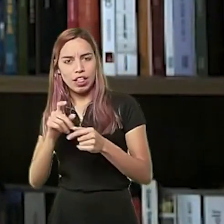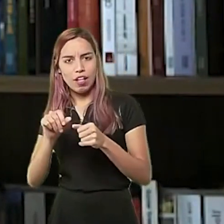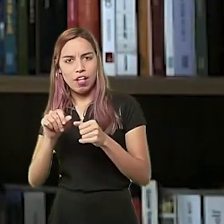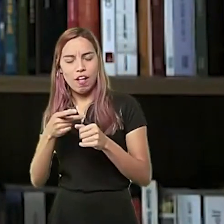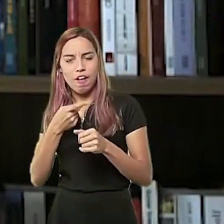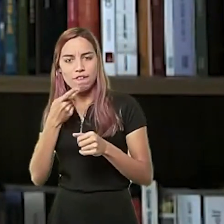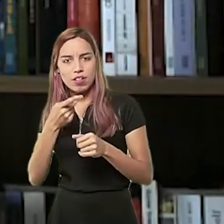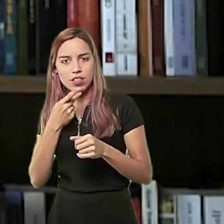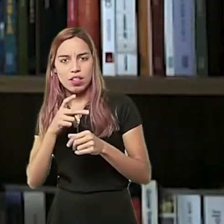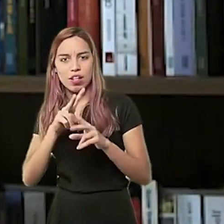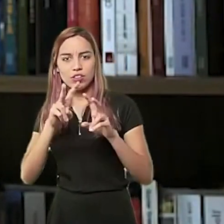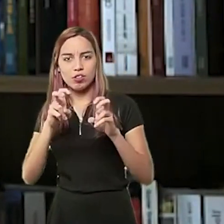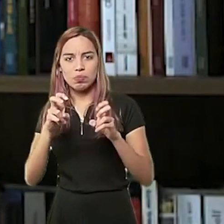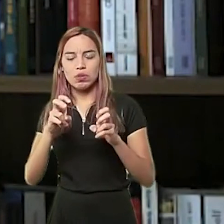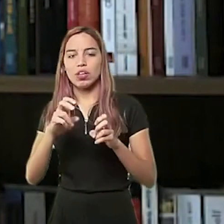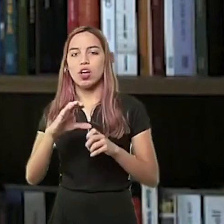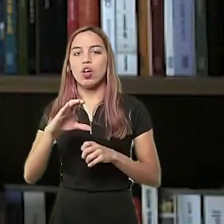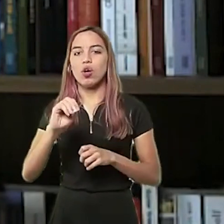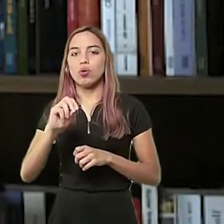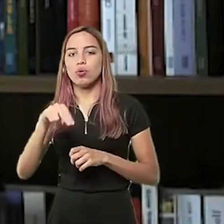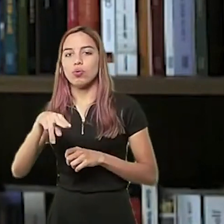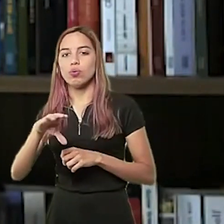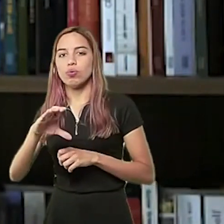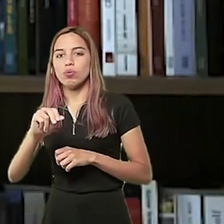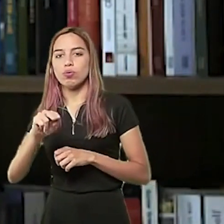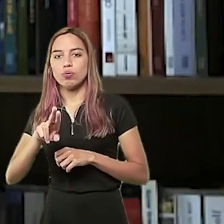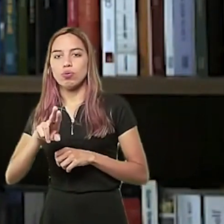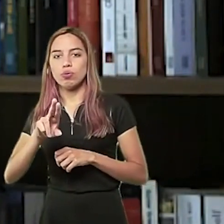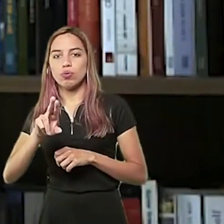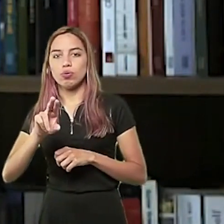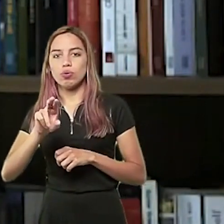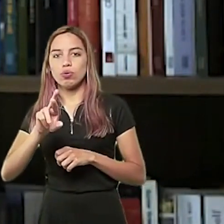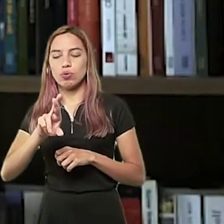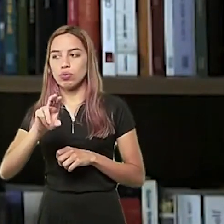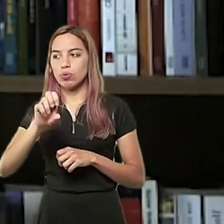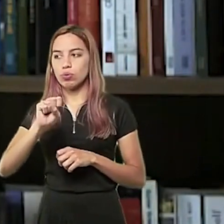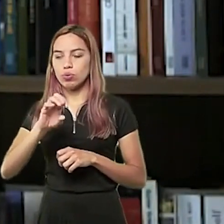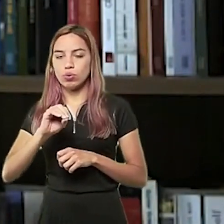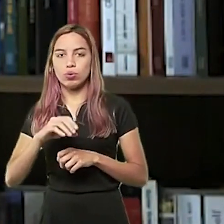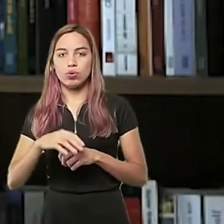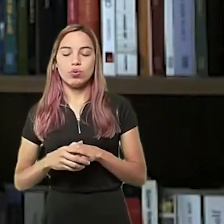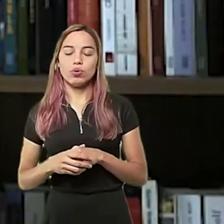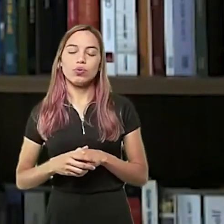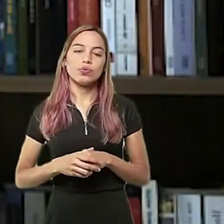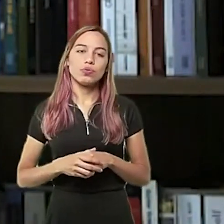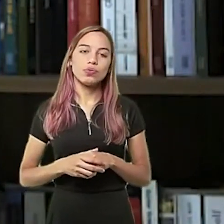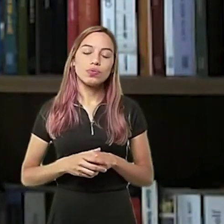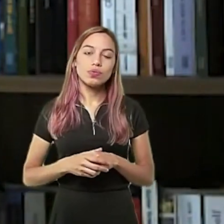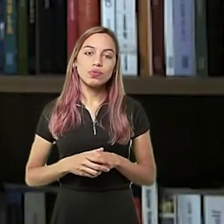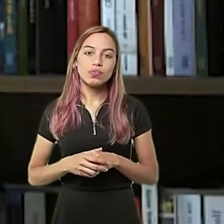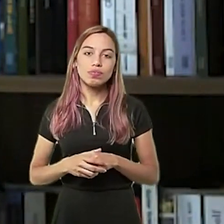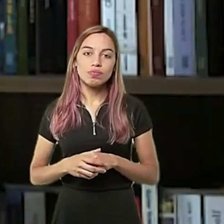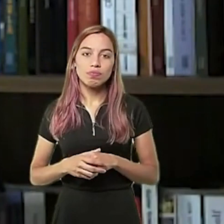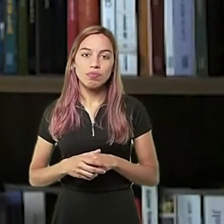aí fizemos uma tiragem, né? Fez uma tomada de preços e uma editora daqui